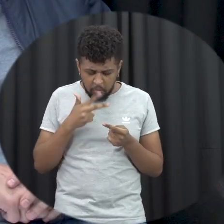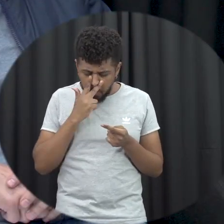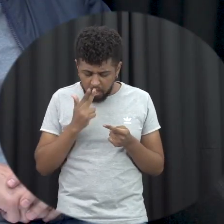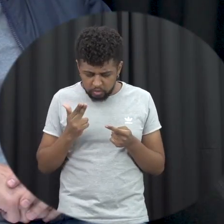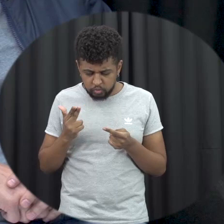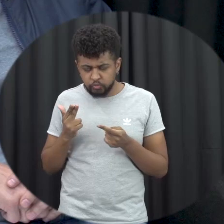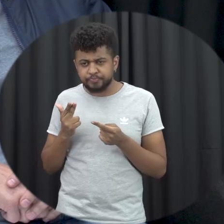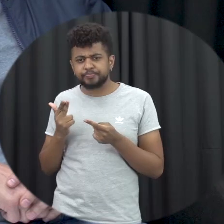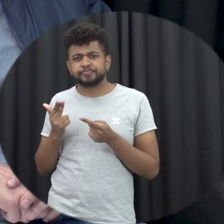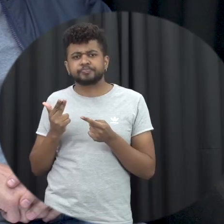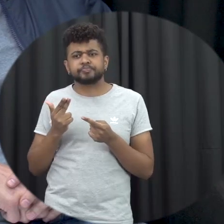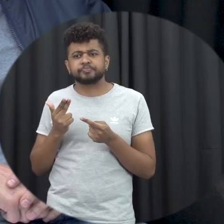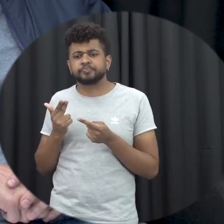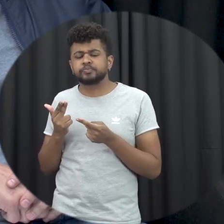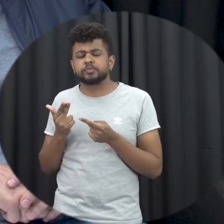eu acho que assim,